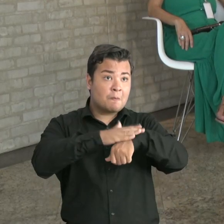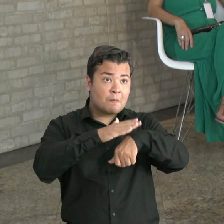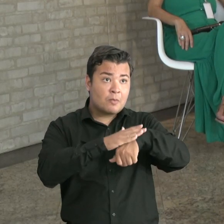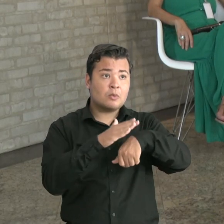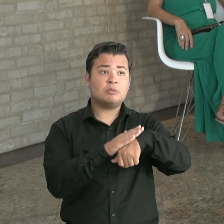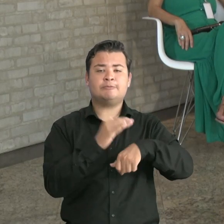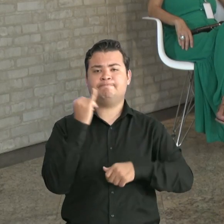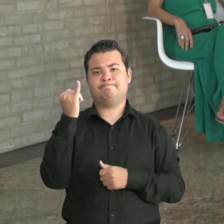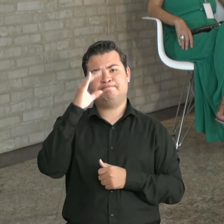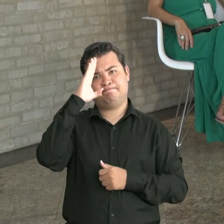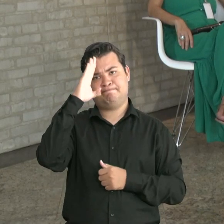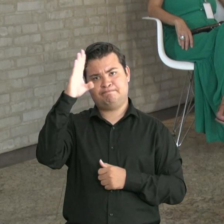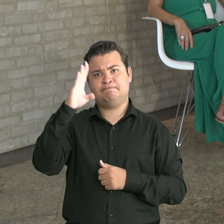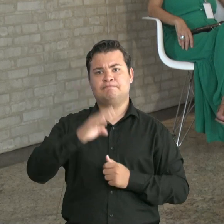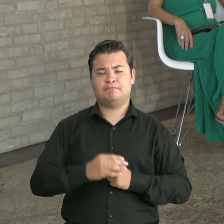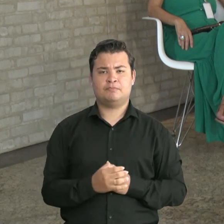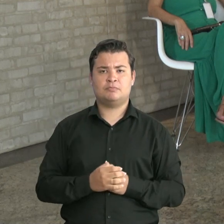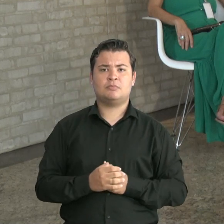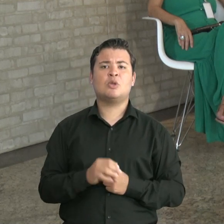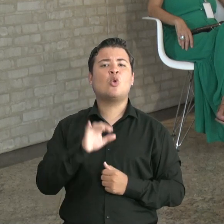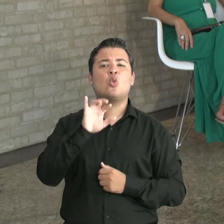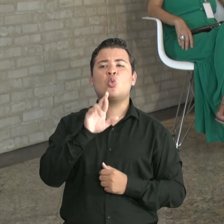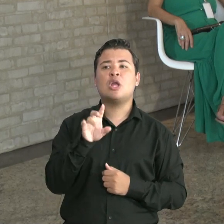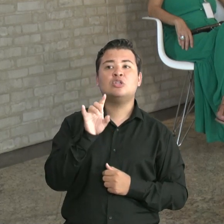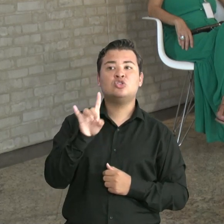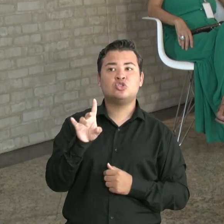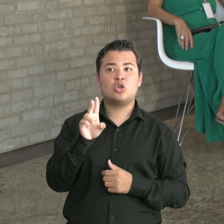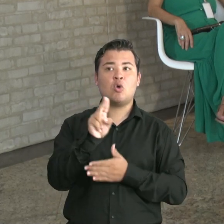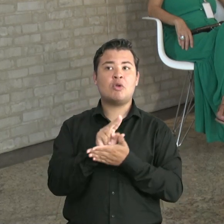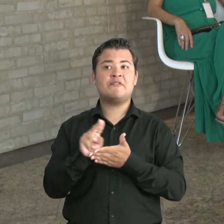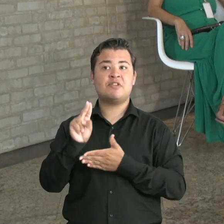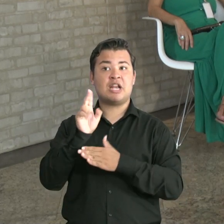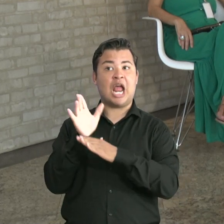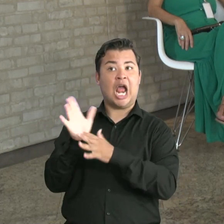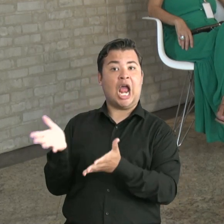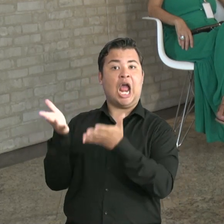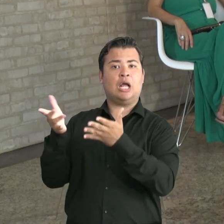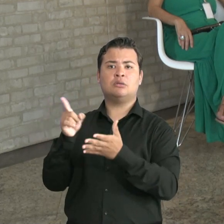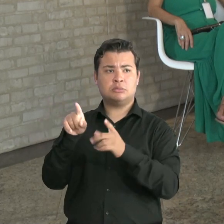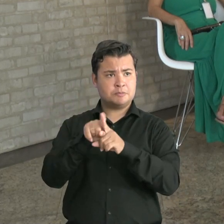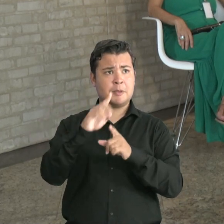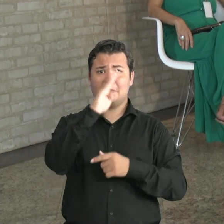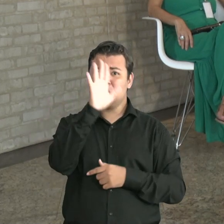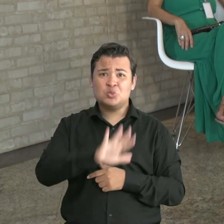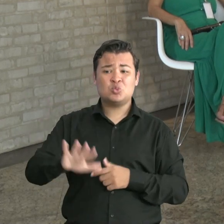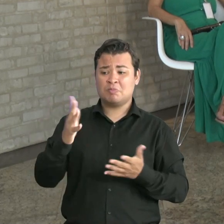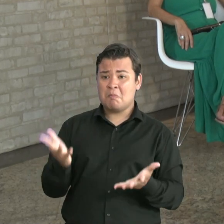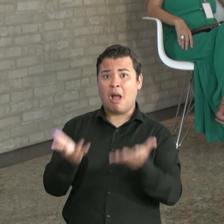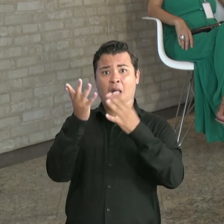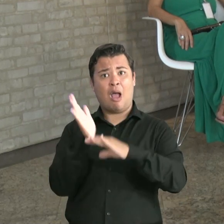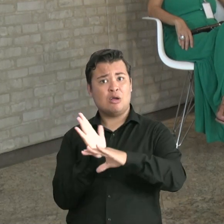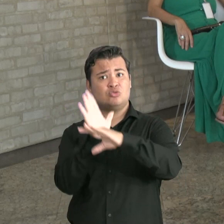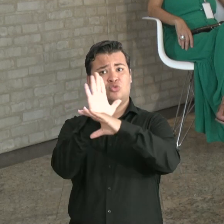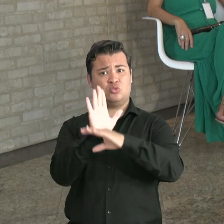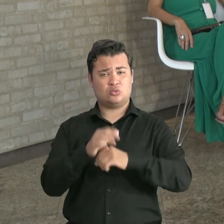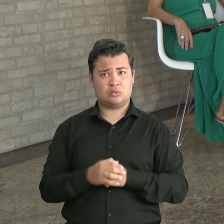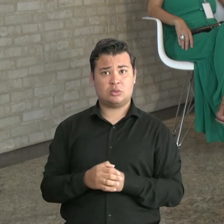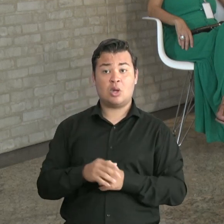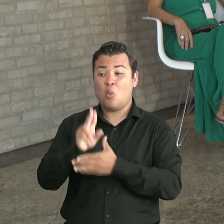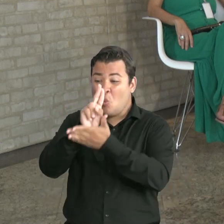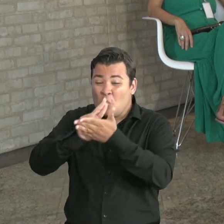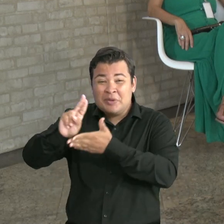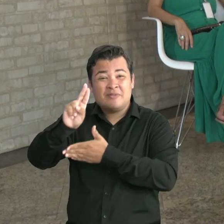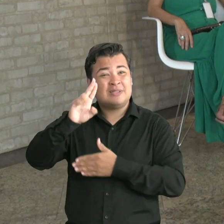fundamental, não simplesmente para a universidade, mas para o país. O país, a universidade é algo essencial, não dá para se pensar